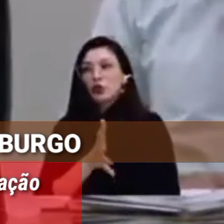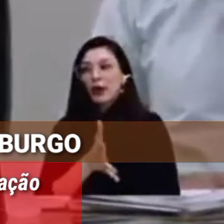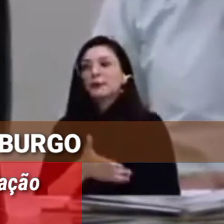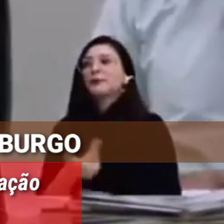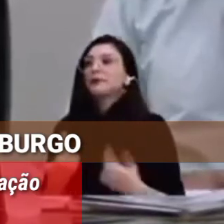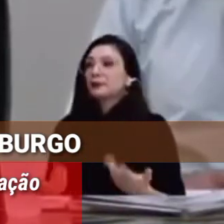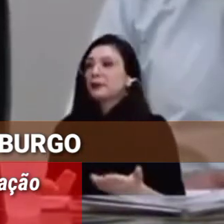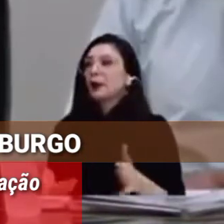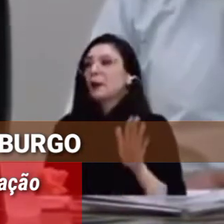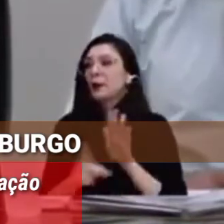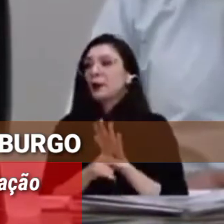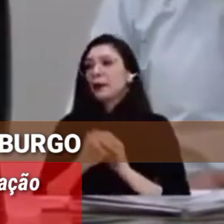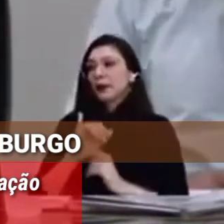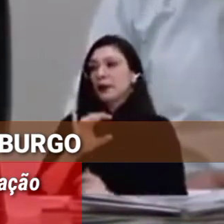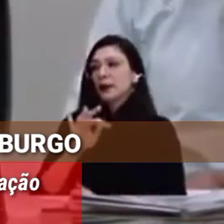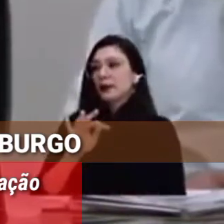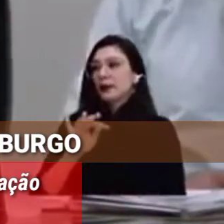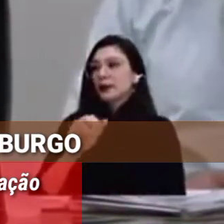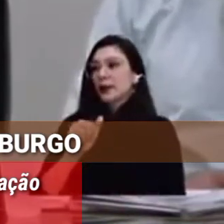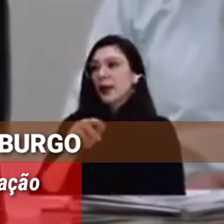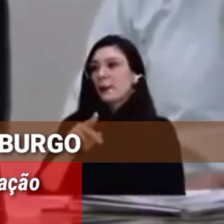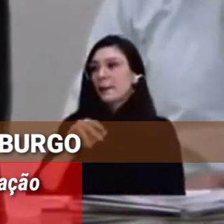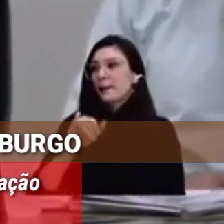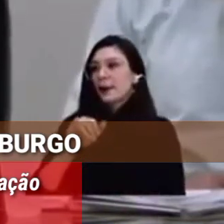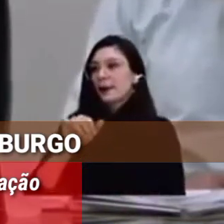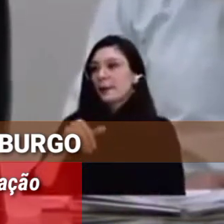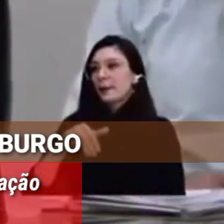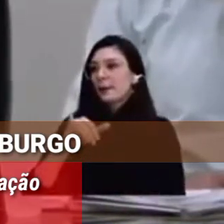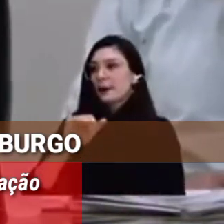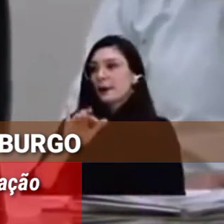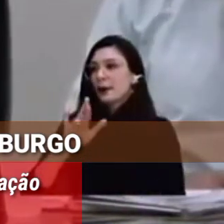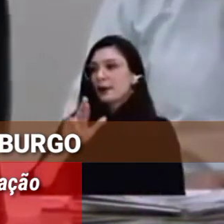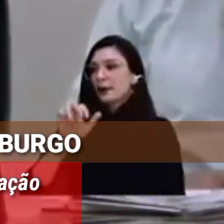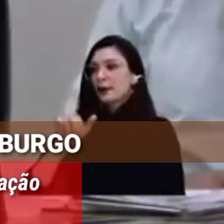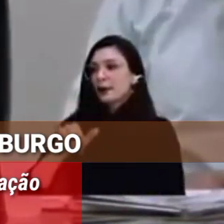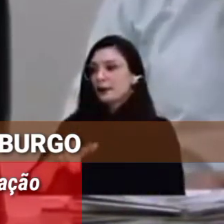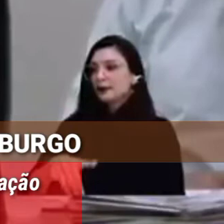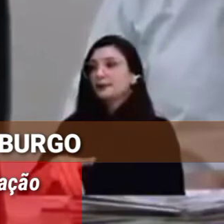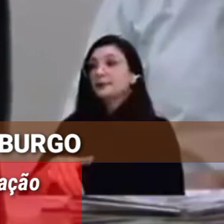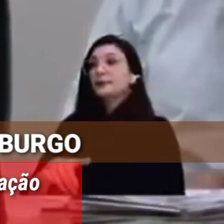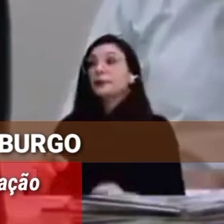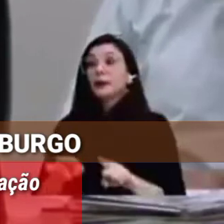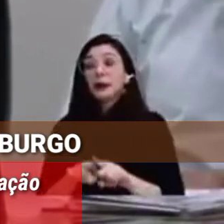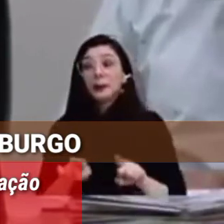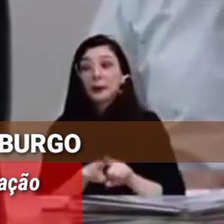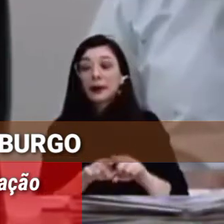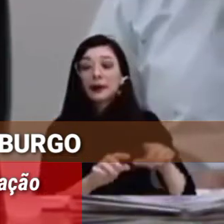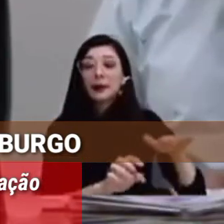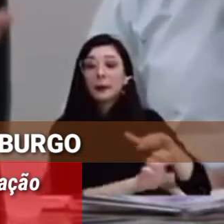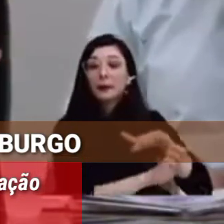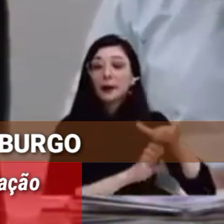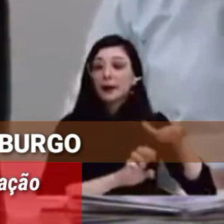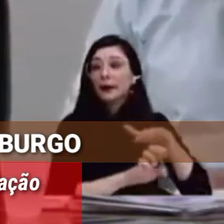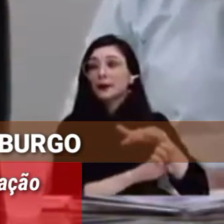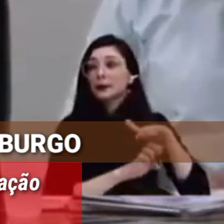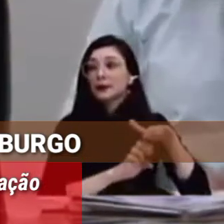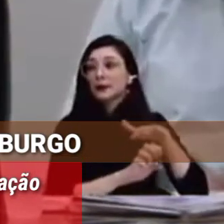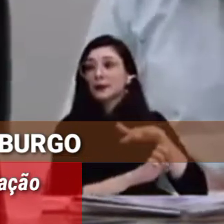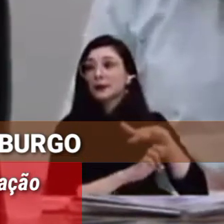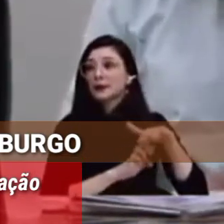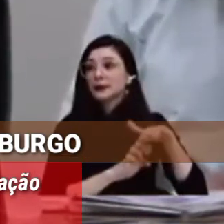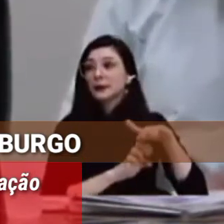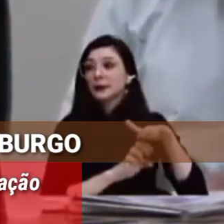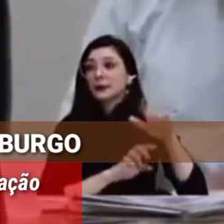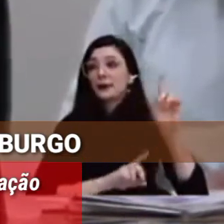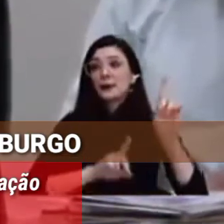da própria Itapemirim estar em recuperação judicial e a empresa que prestou o serviço aqui, participou do